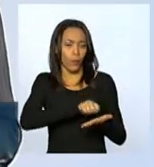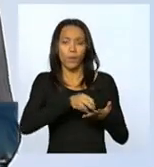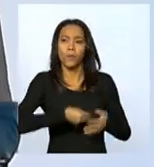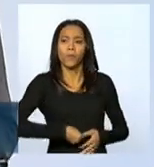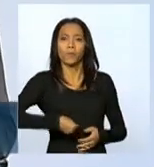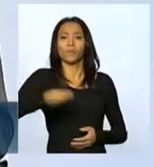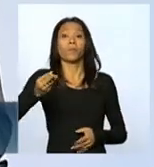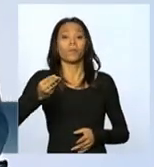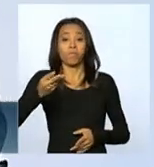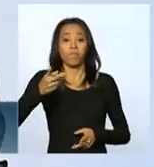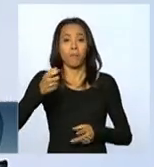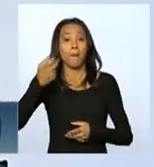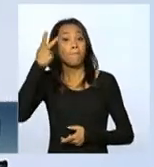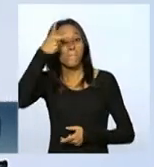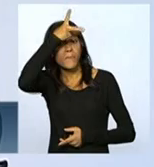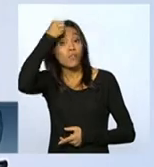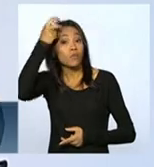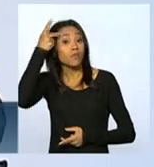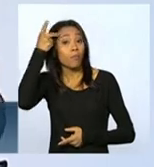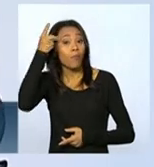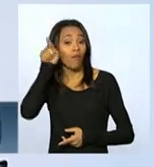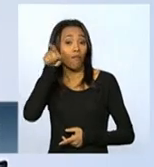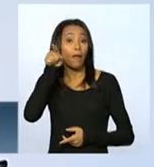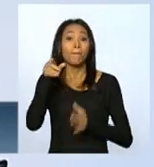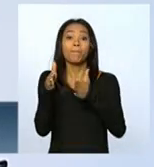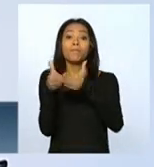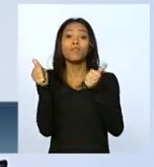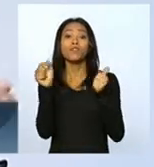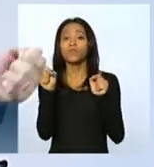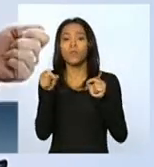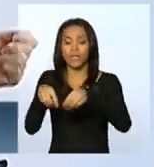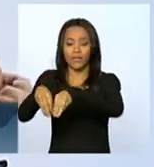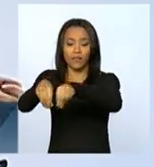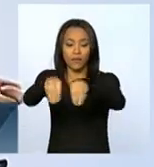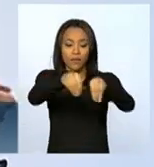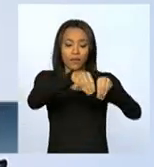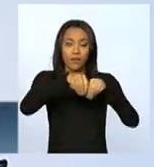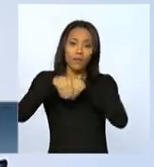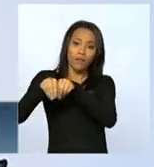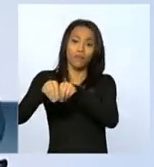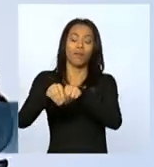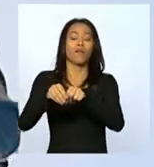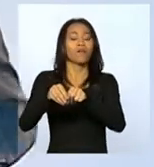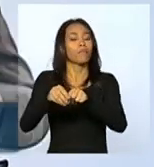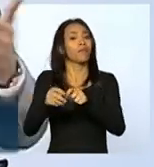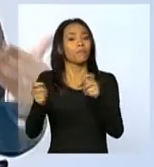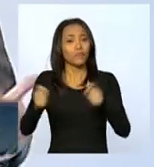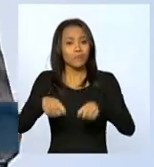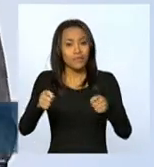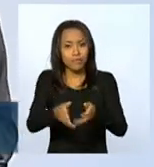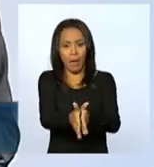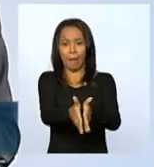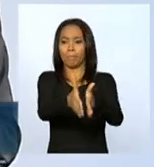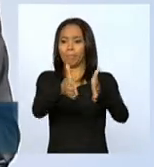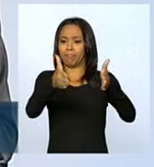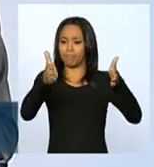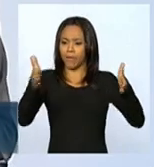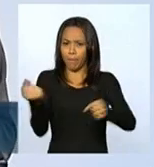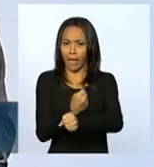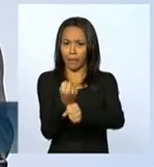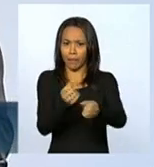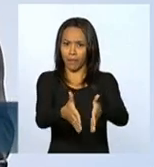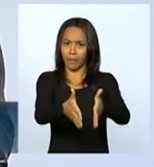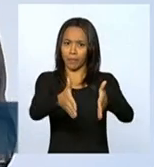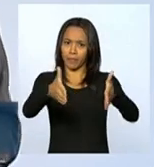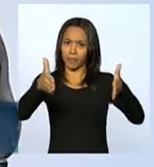de São Paulo requisitando terrenos para que o Instituto pudesse ampliar suas atividades na